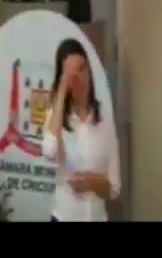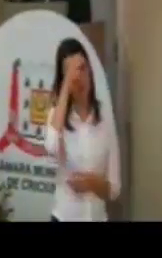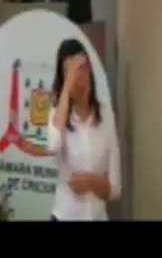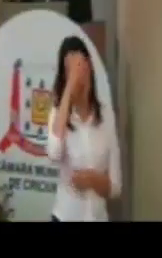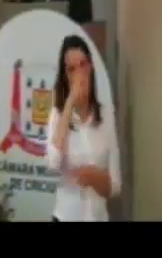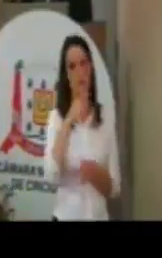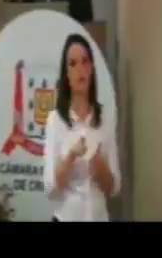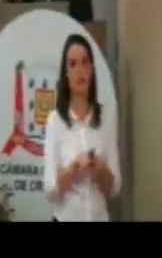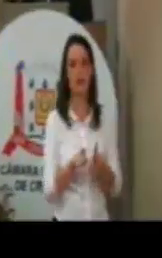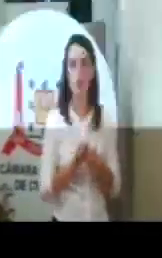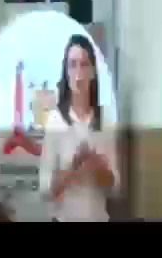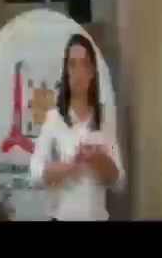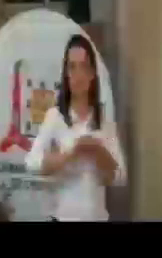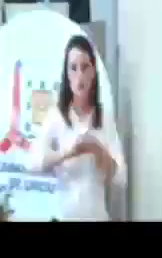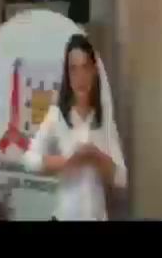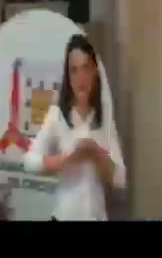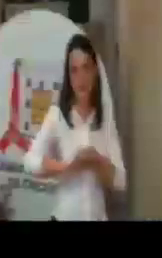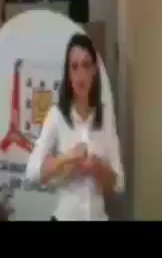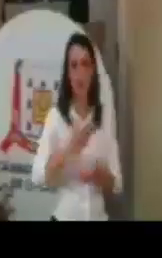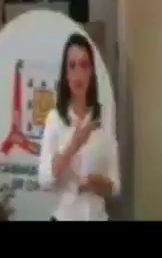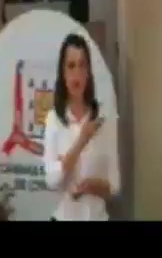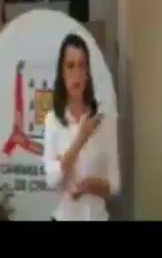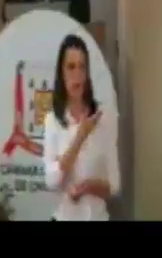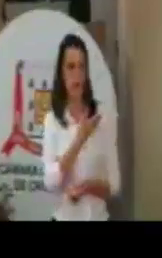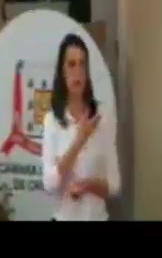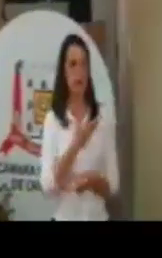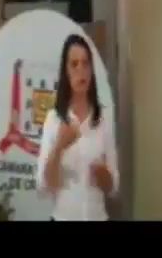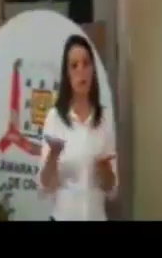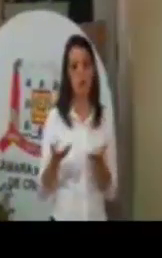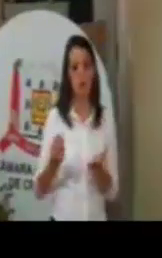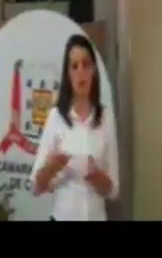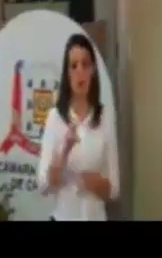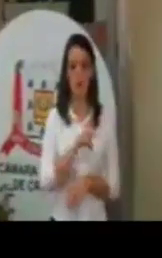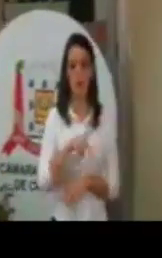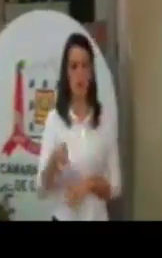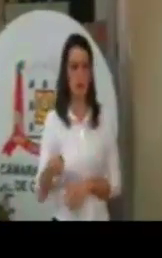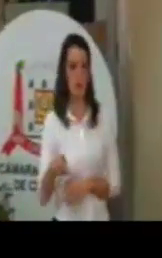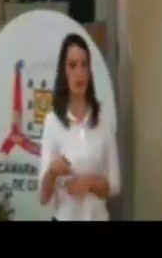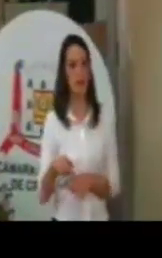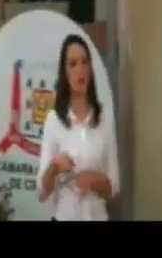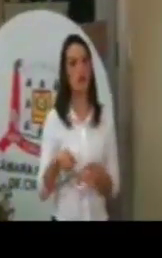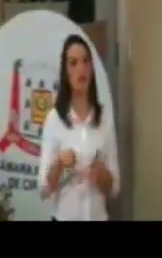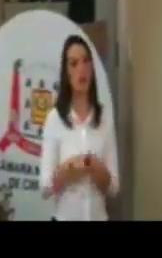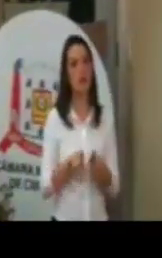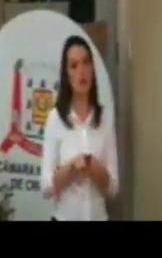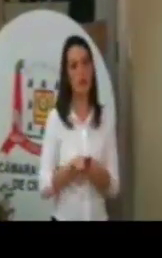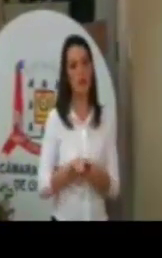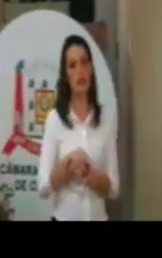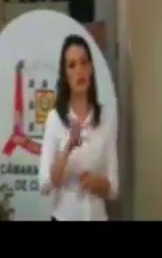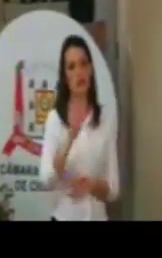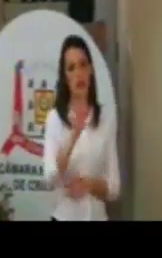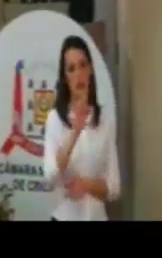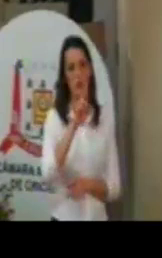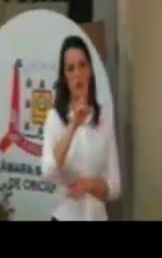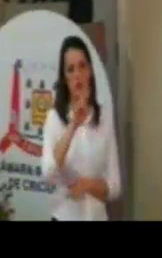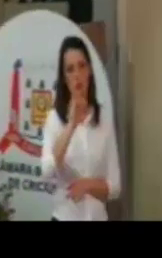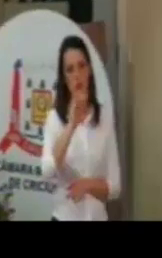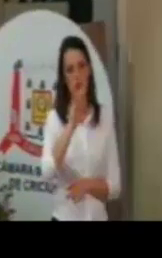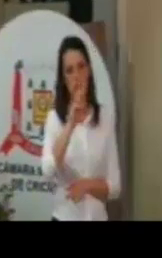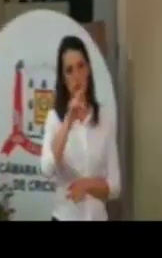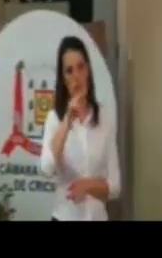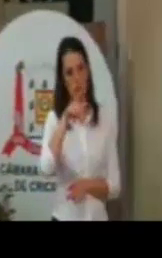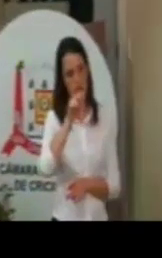cidade, cumprimentar o querido amigo, conselheiro e hoje presidente do Tribunal de Contas do nosso Estado,